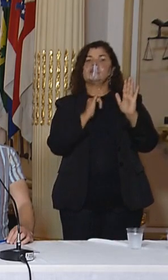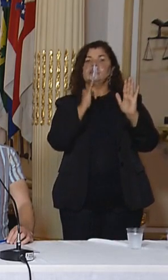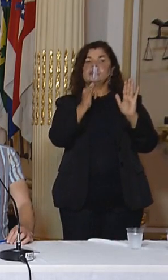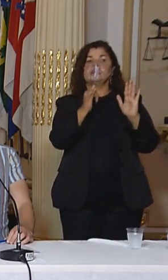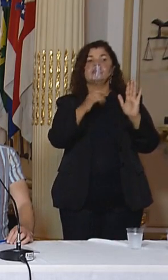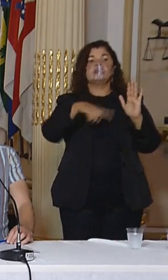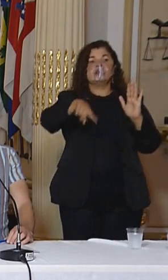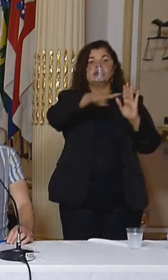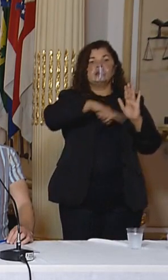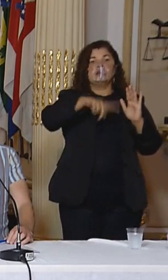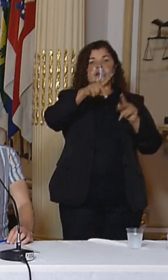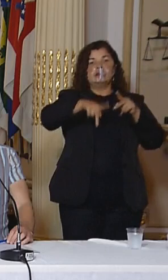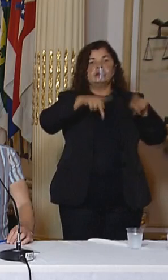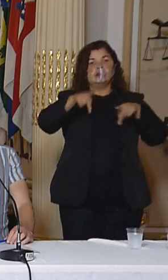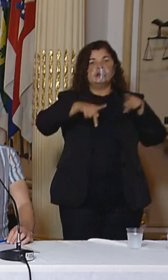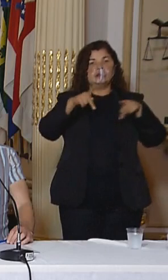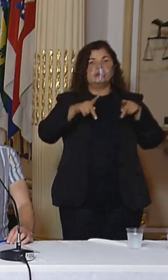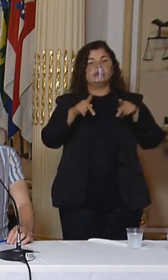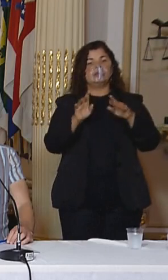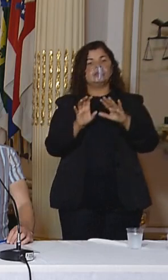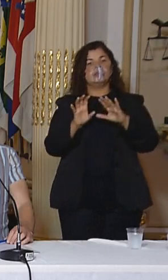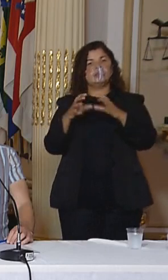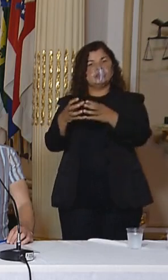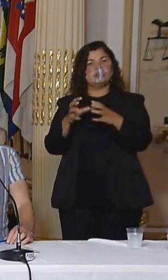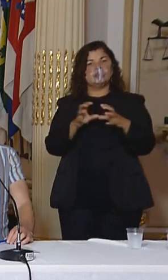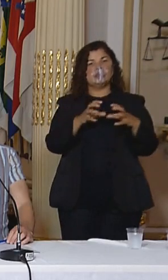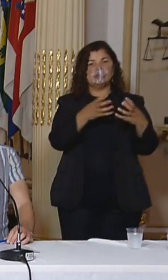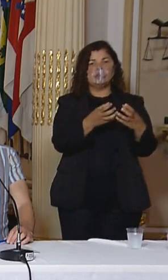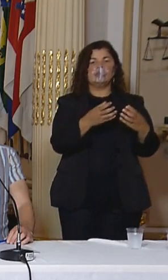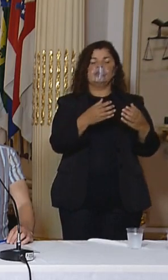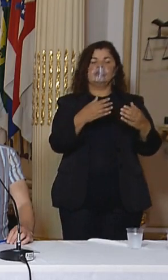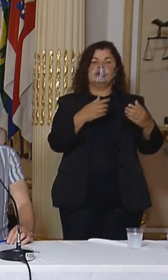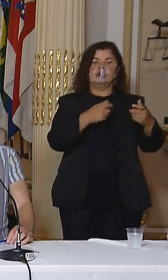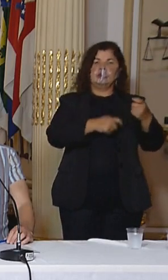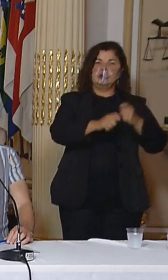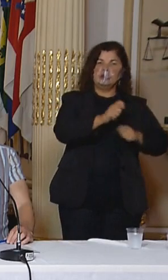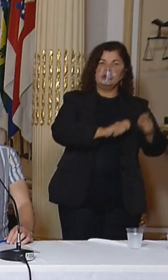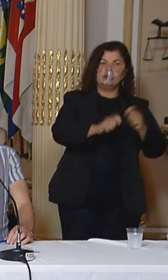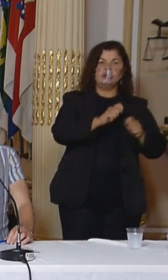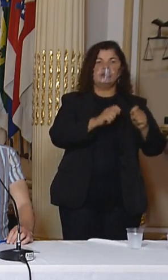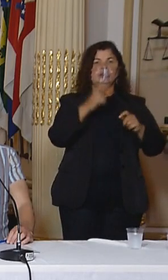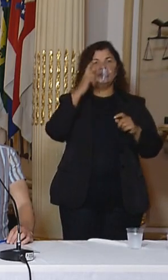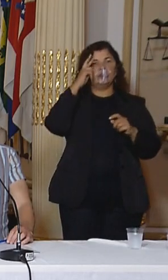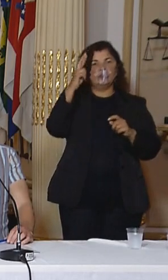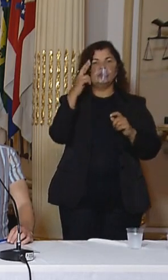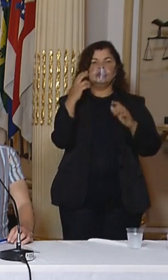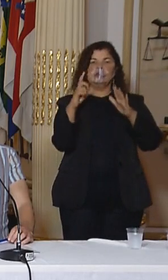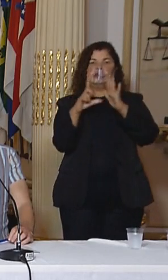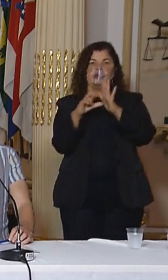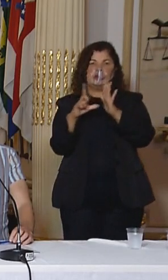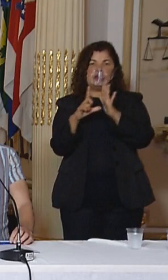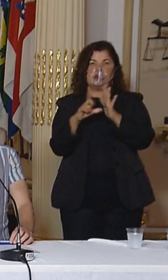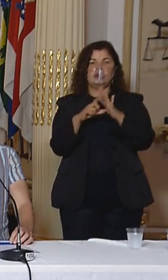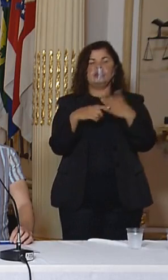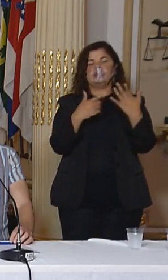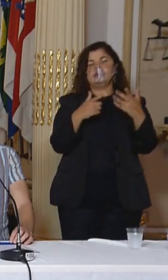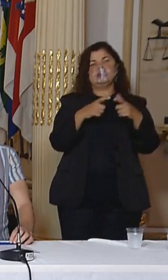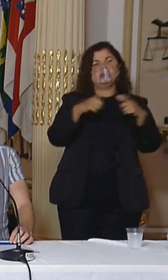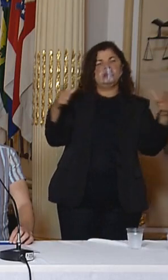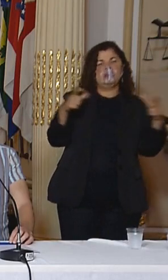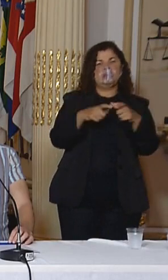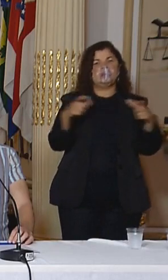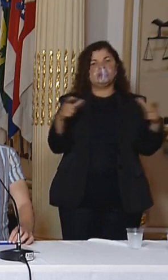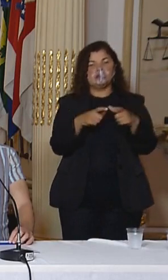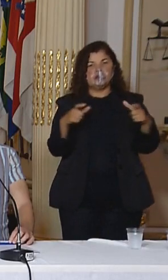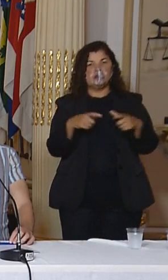as pessoas do próprio setor produtivo ou os donos de pequenos negócios, ou médios ou grandes negócios, por